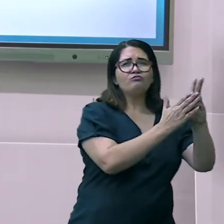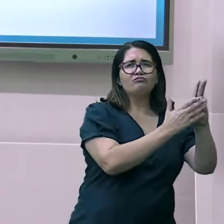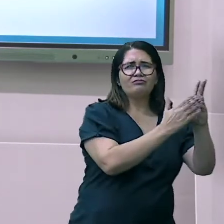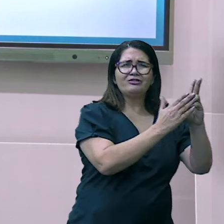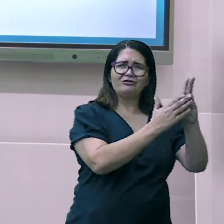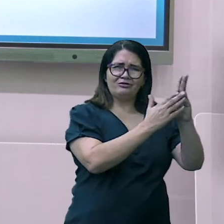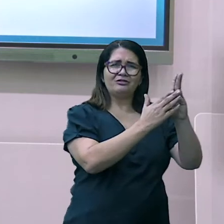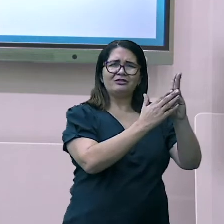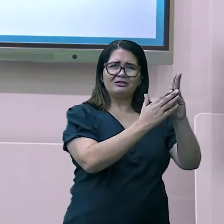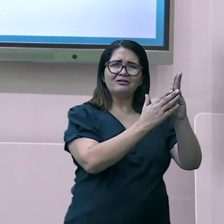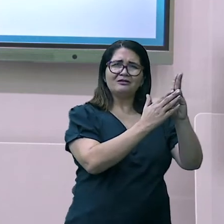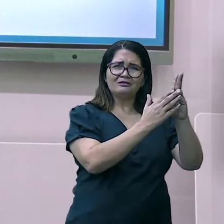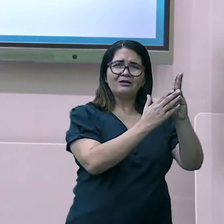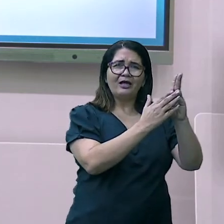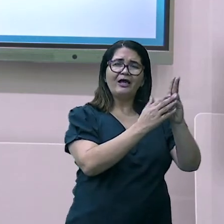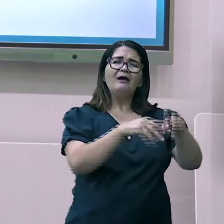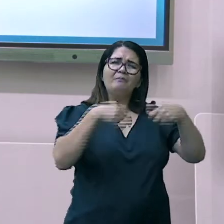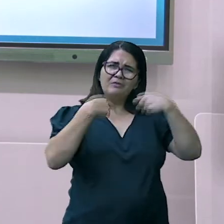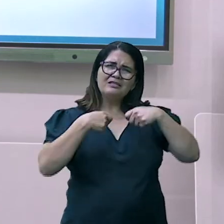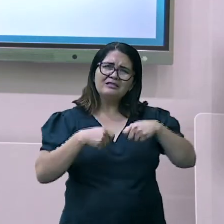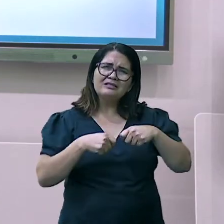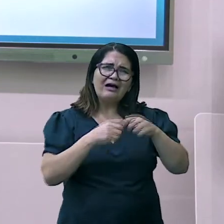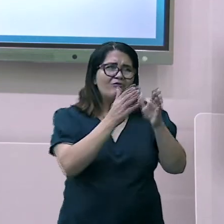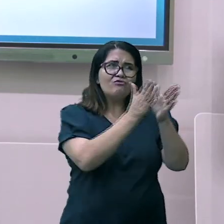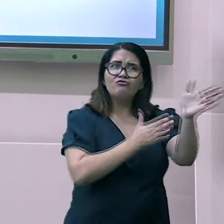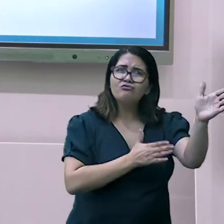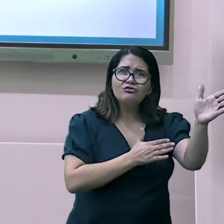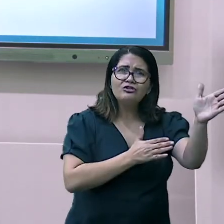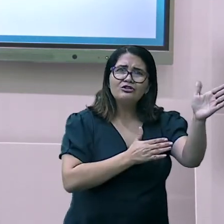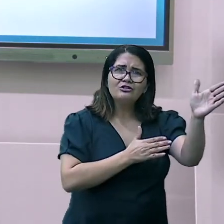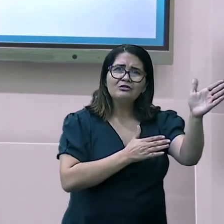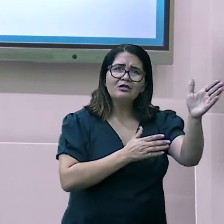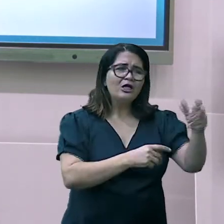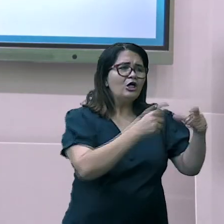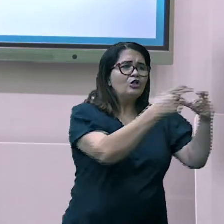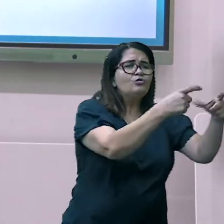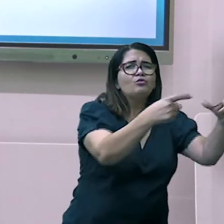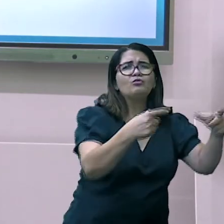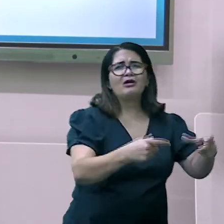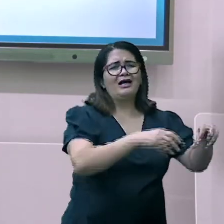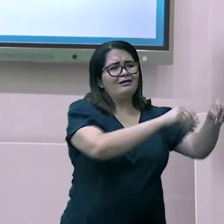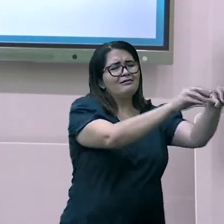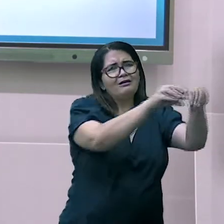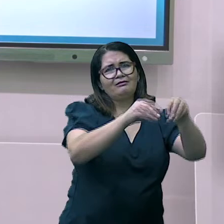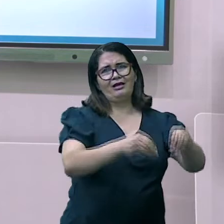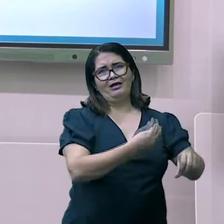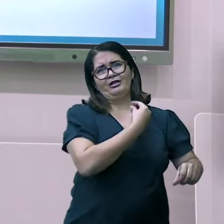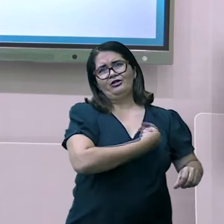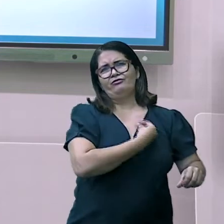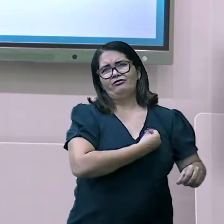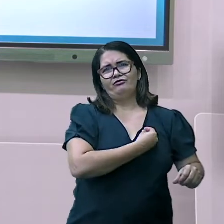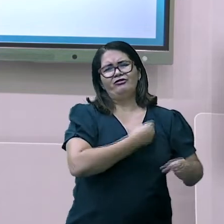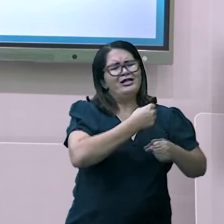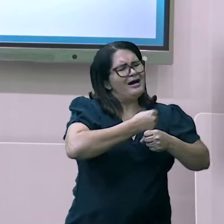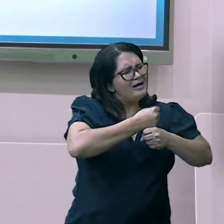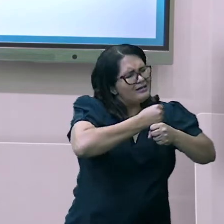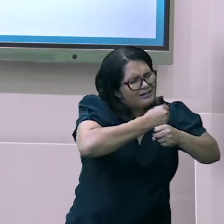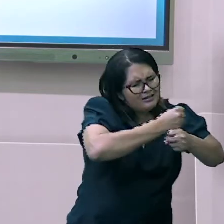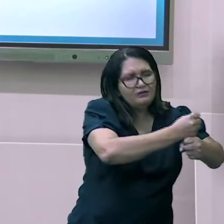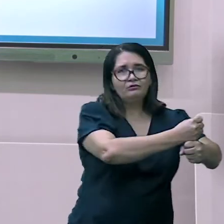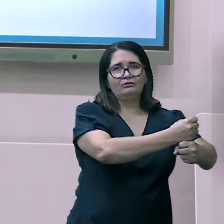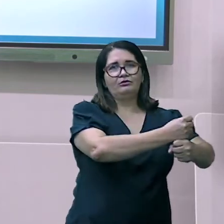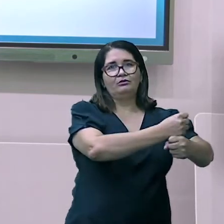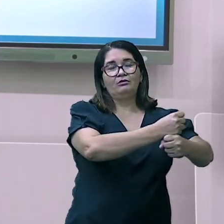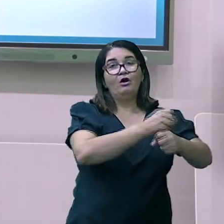pela chegada dos portugueses, dos europeus ali, que queriam coisas diferentes, eles não queriam manter a terra,